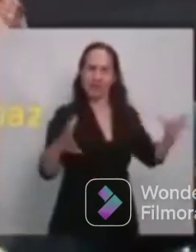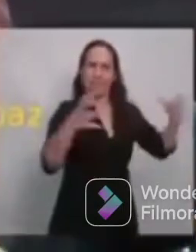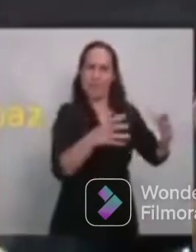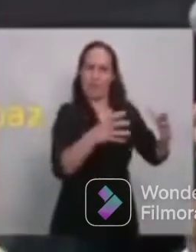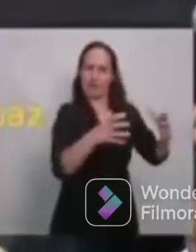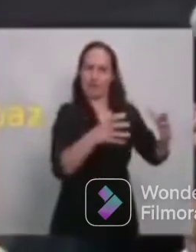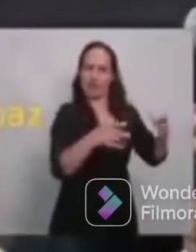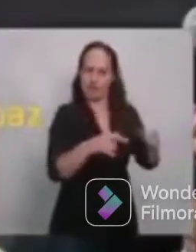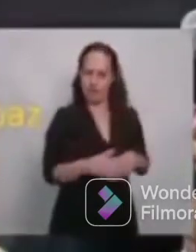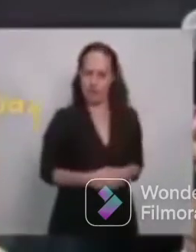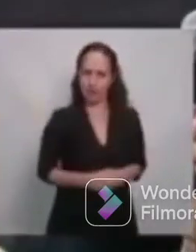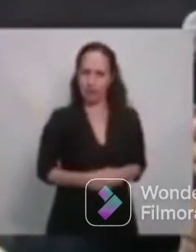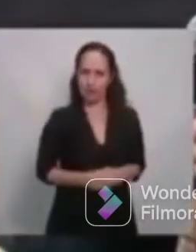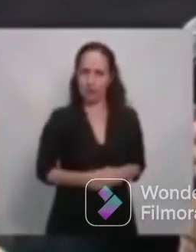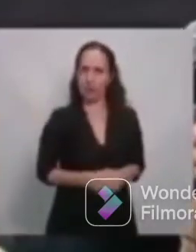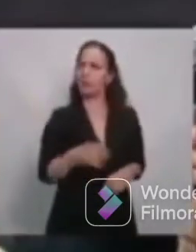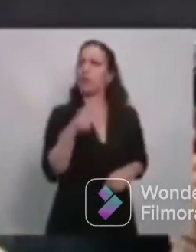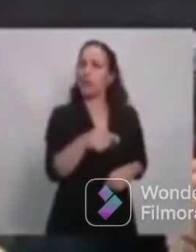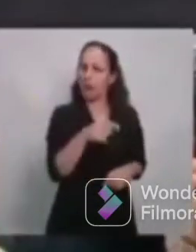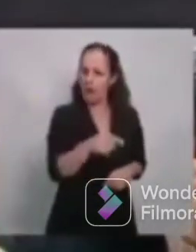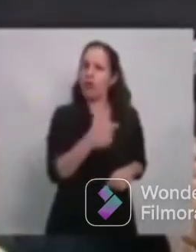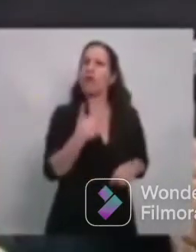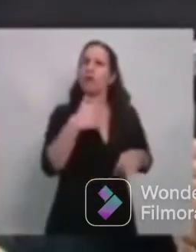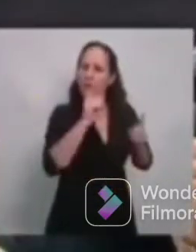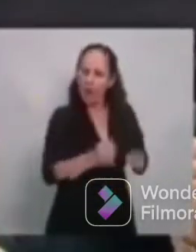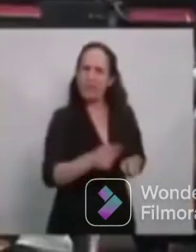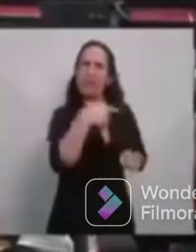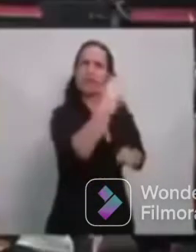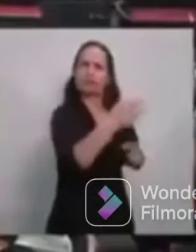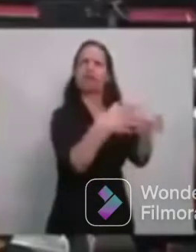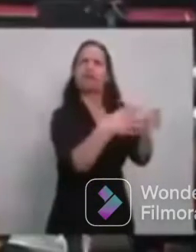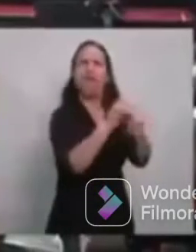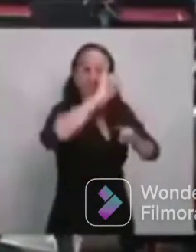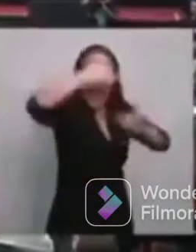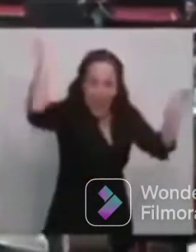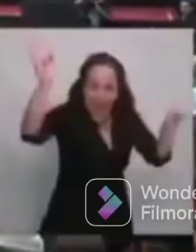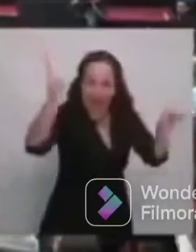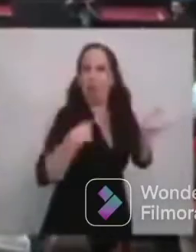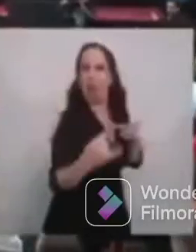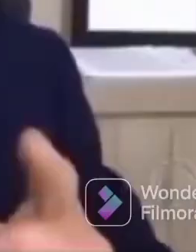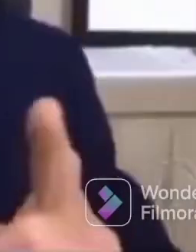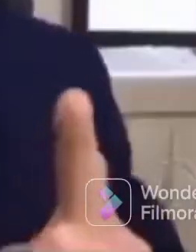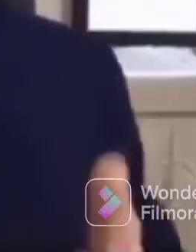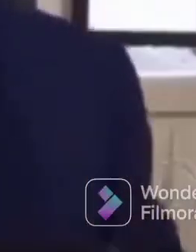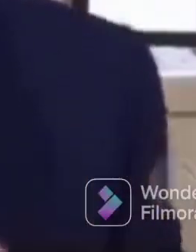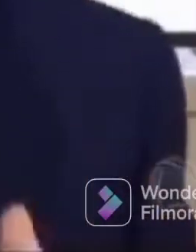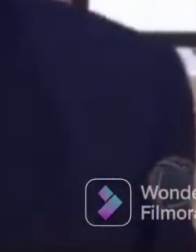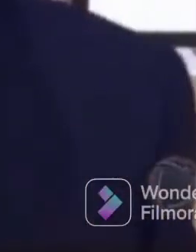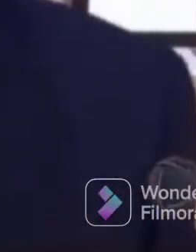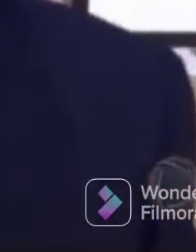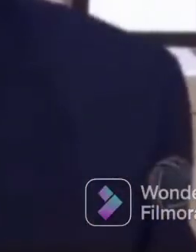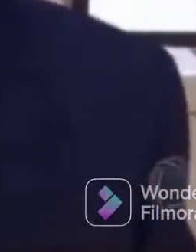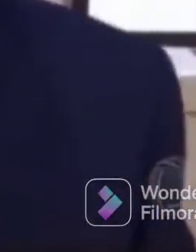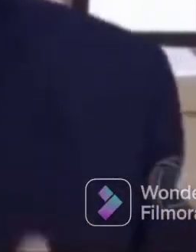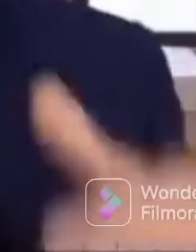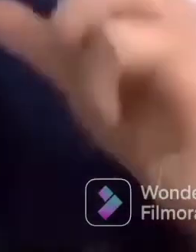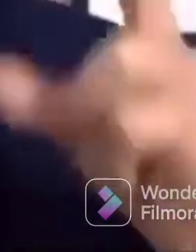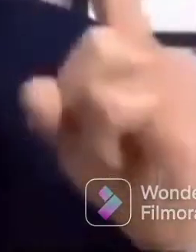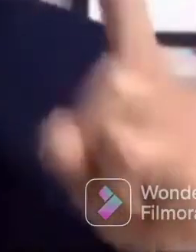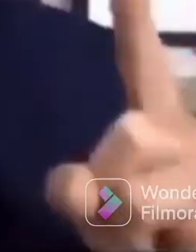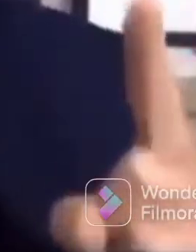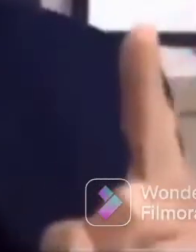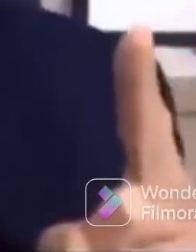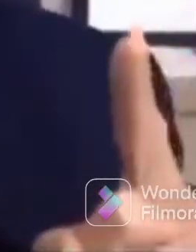fará aliança até com o diabo para combatê-los. Ainda bem